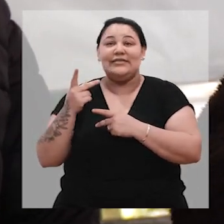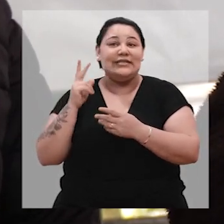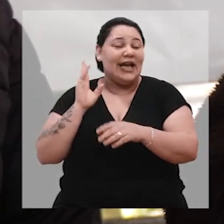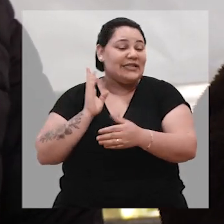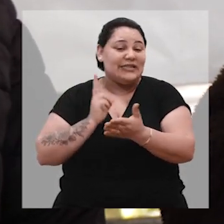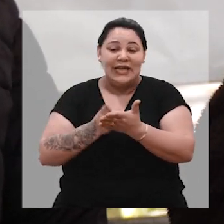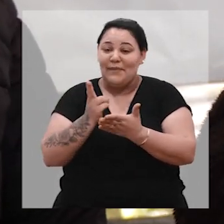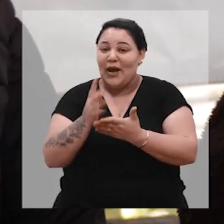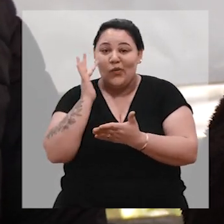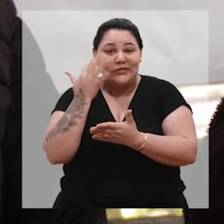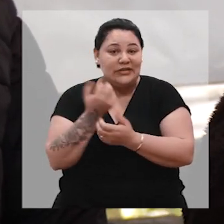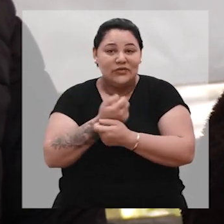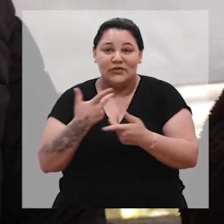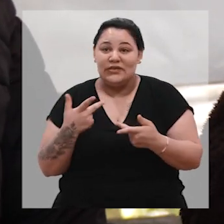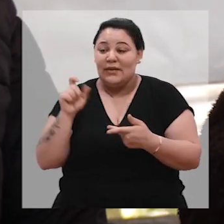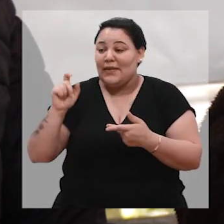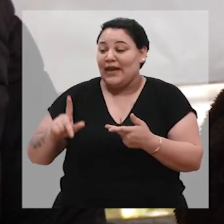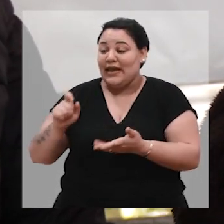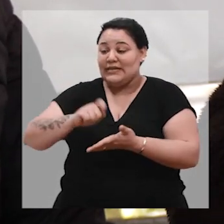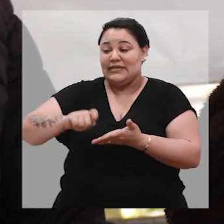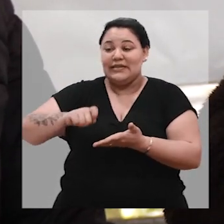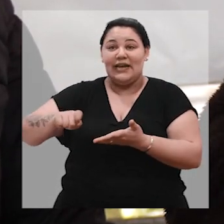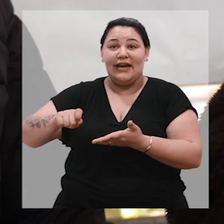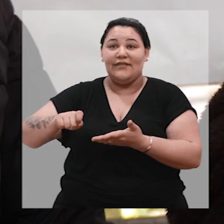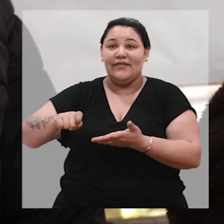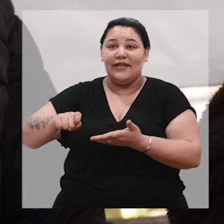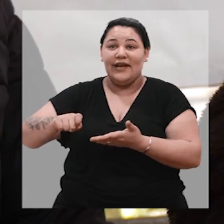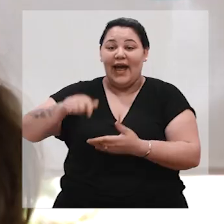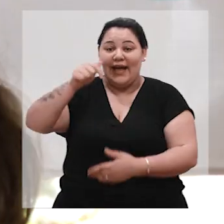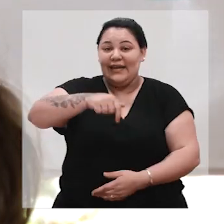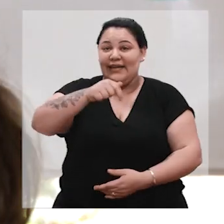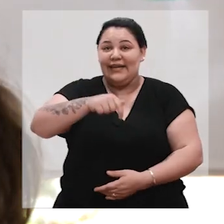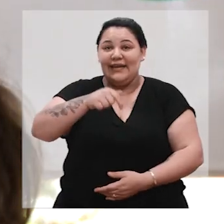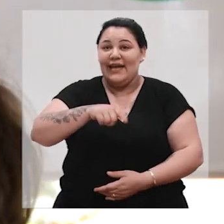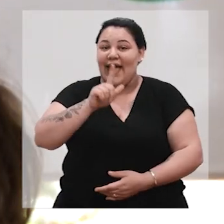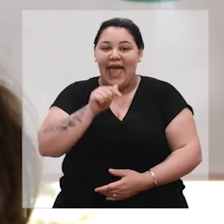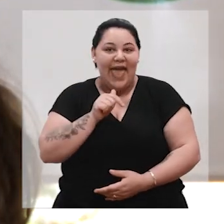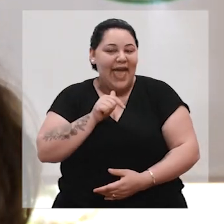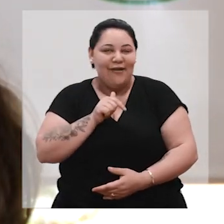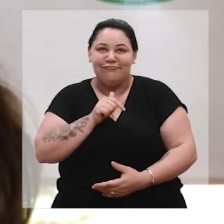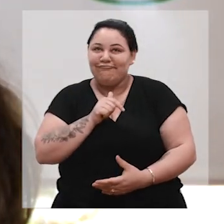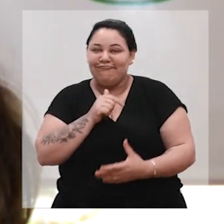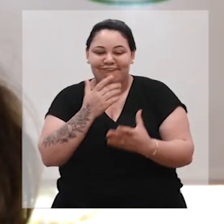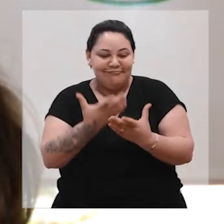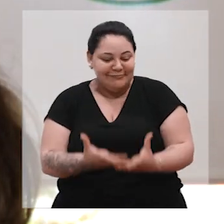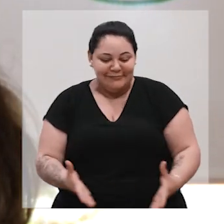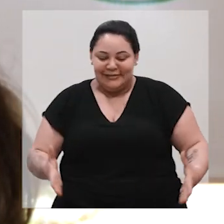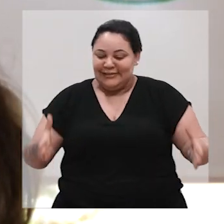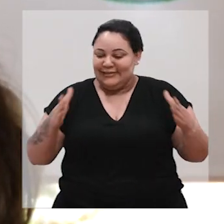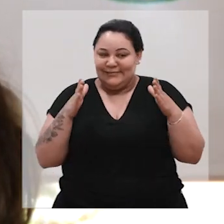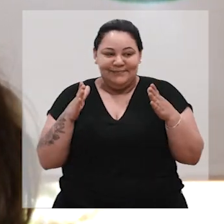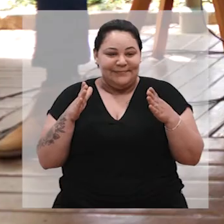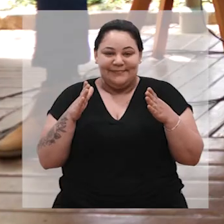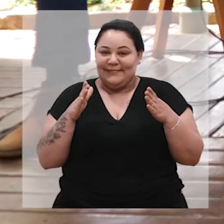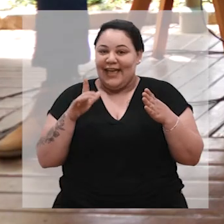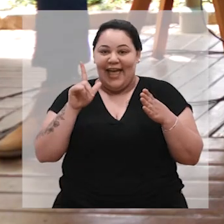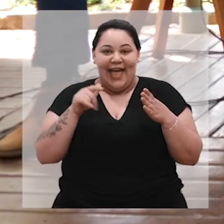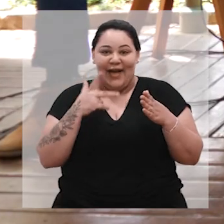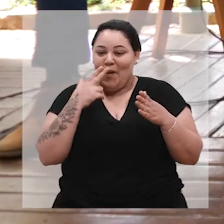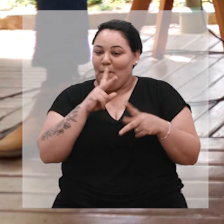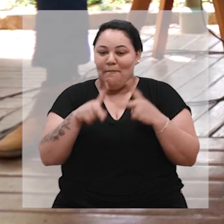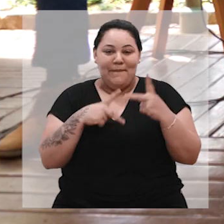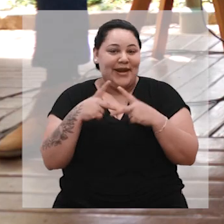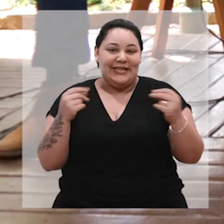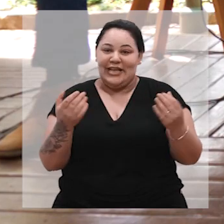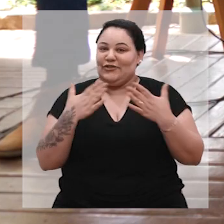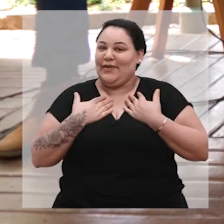Toda hora tá acontecendo alguma coisa. E para quem escreve, isso aqui é um baú sagrado de tesouros,